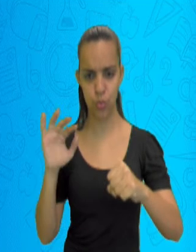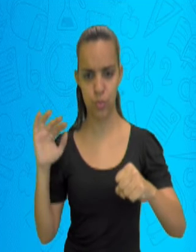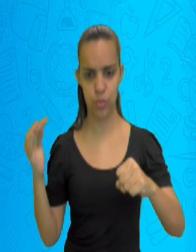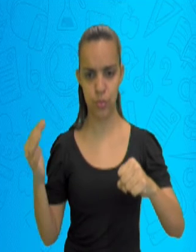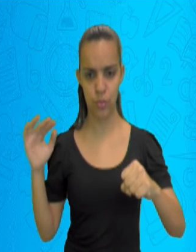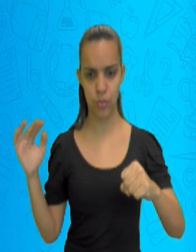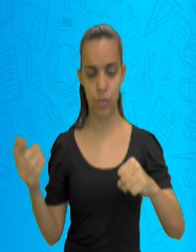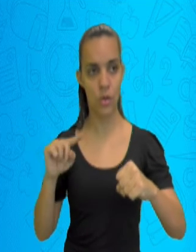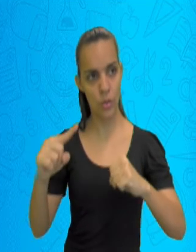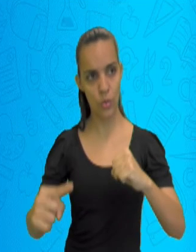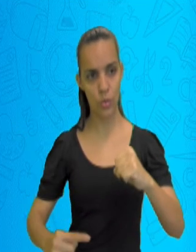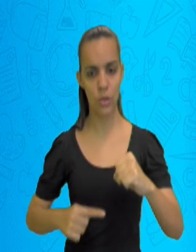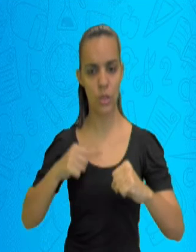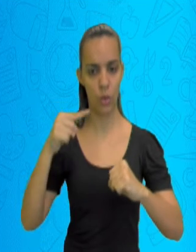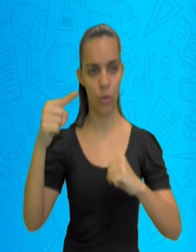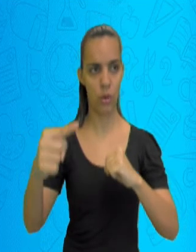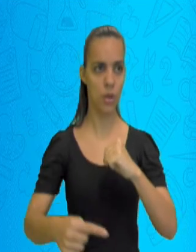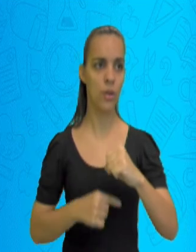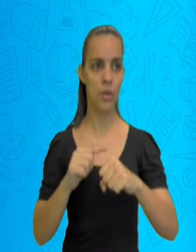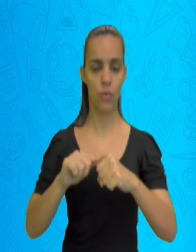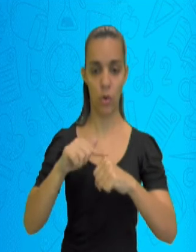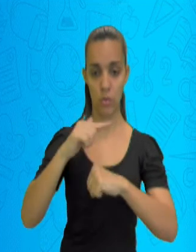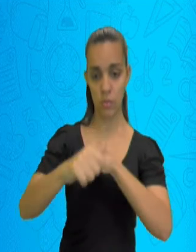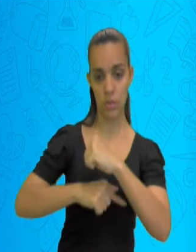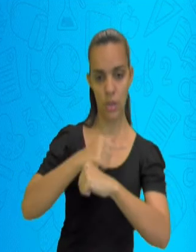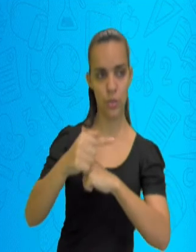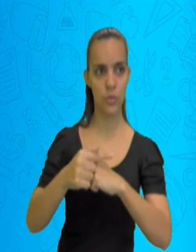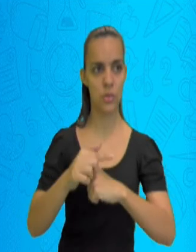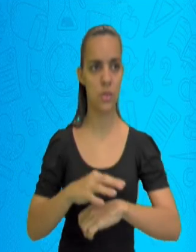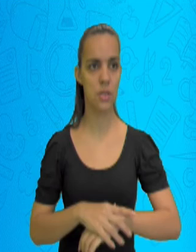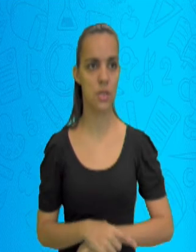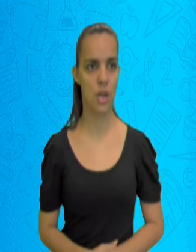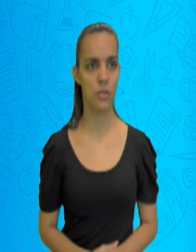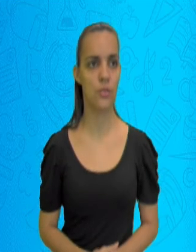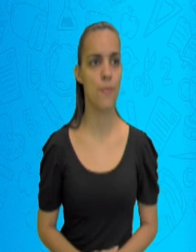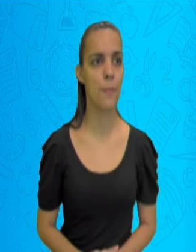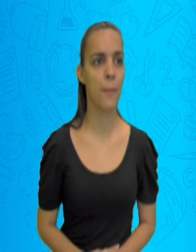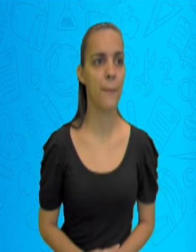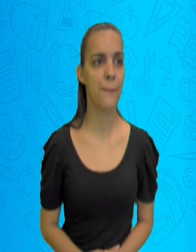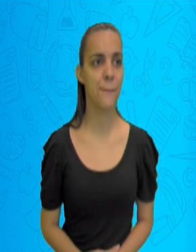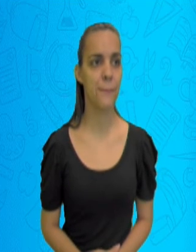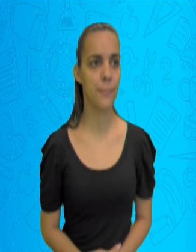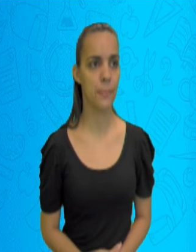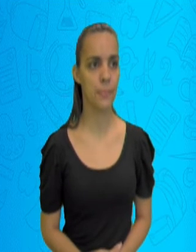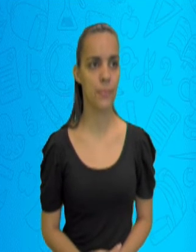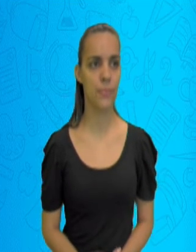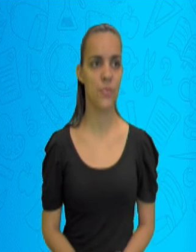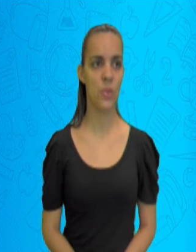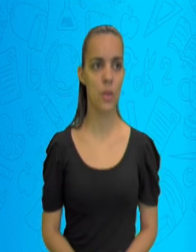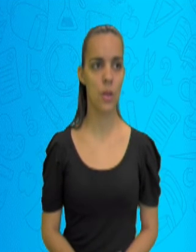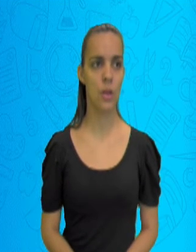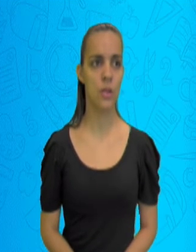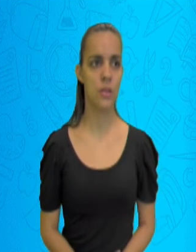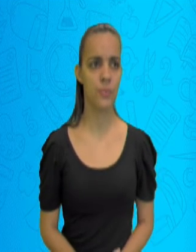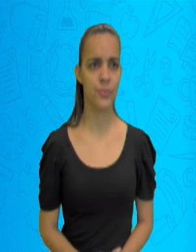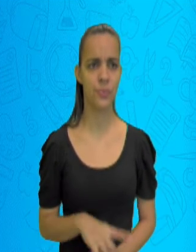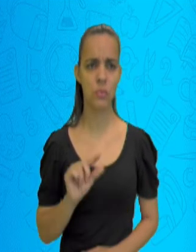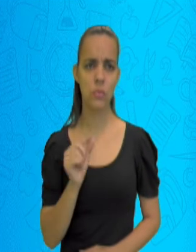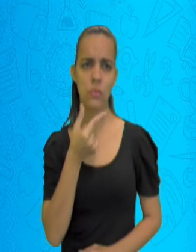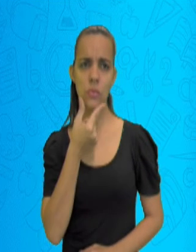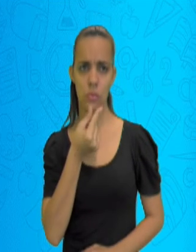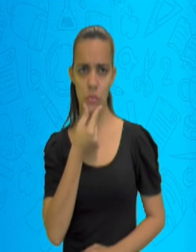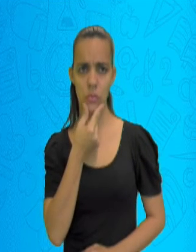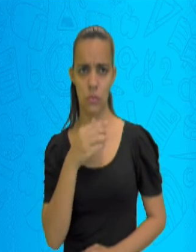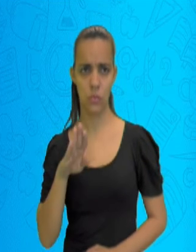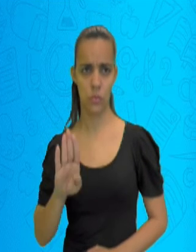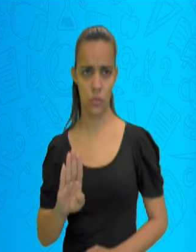girando, né, movimentando na eletrosfera. Então, o que Bohr afirmou? Os elétrons